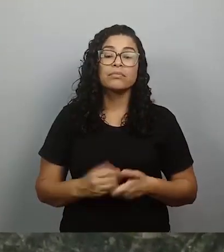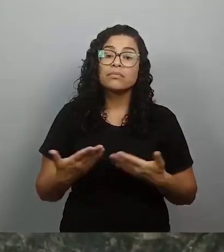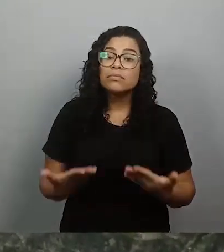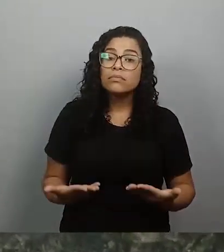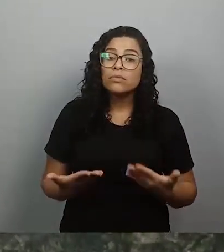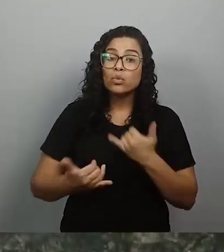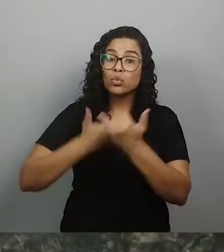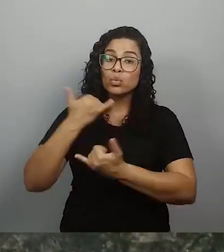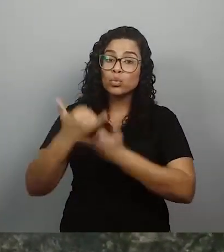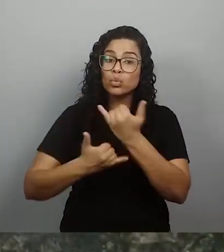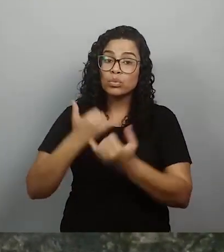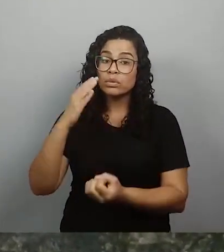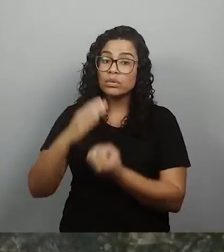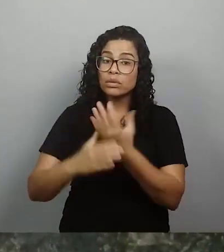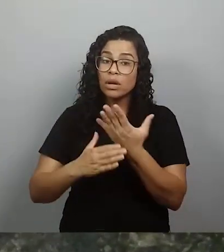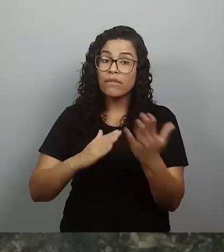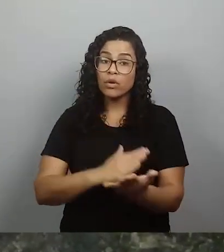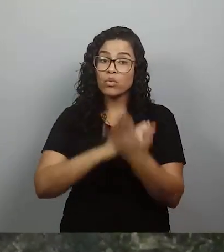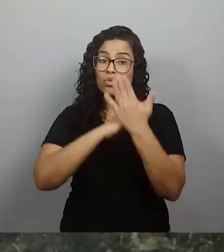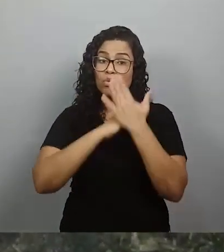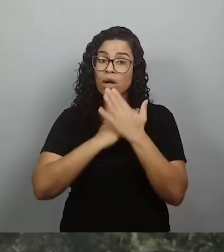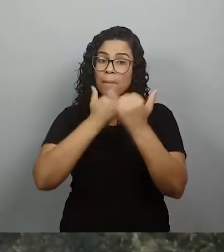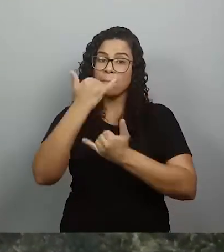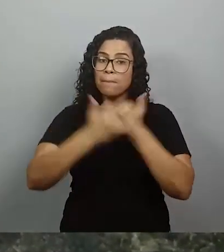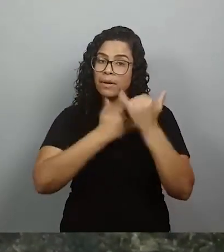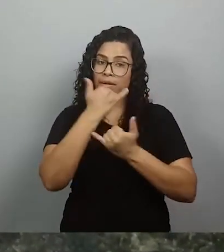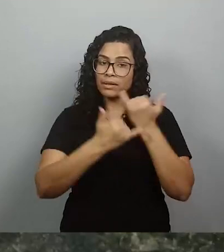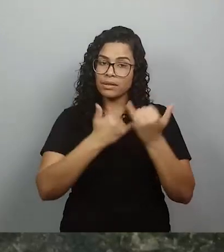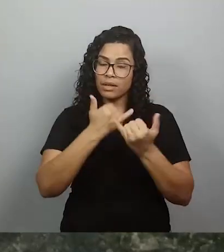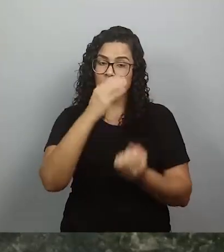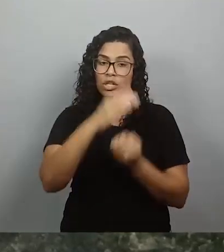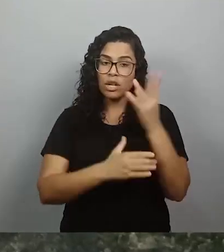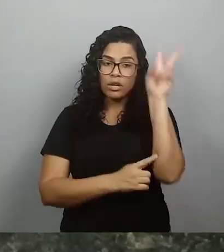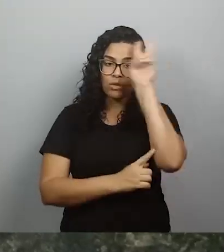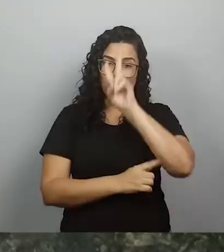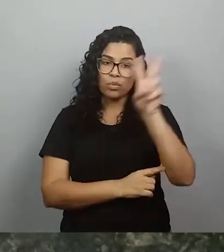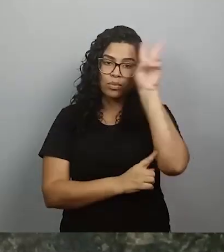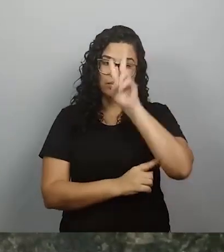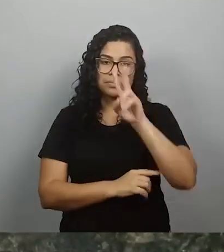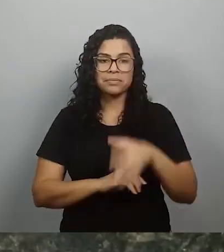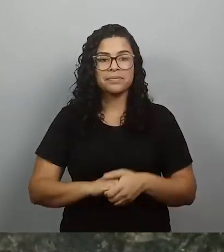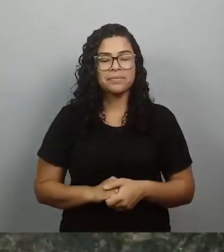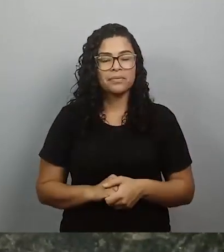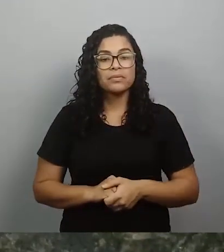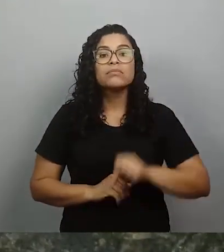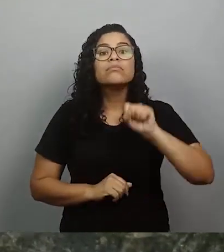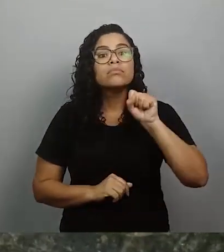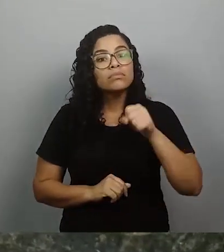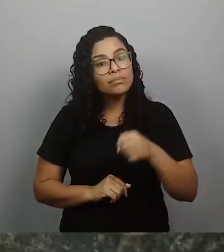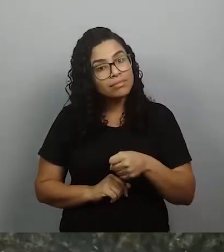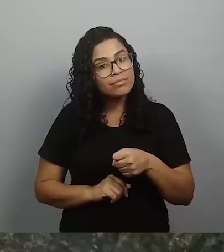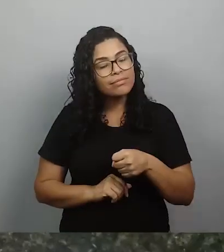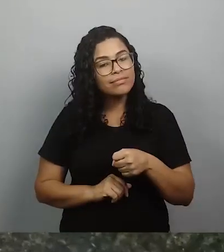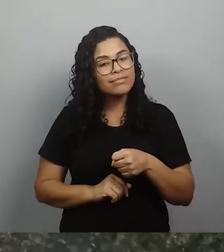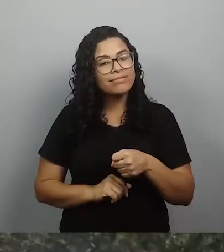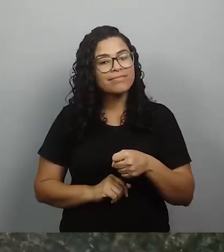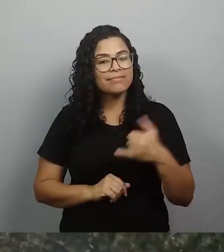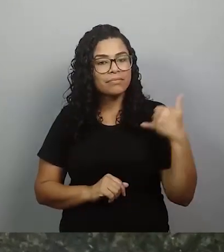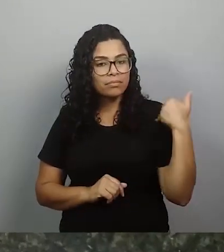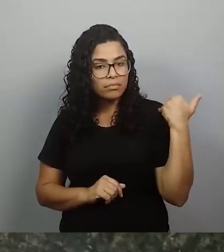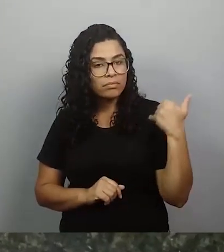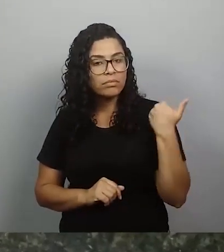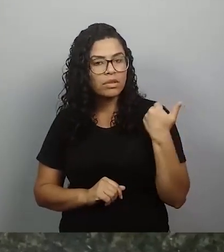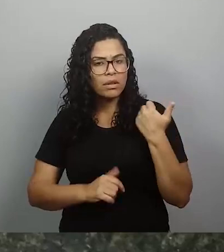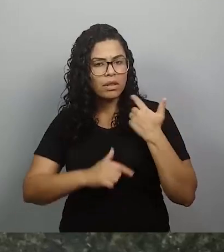inventado. Ele vai nos ajudar na nossa brincadeira de inventar histórias. Sim, nessa idade,